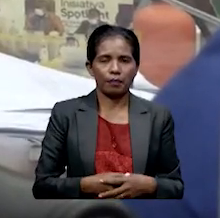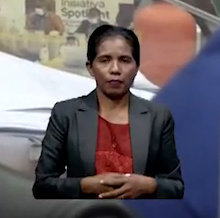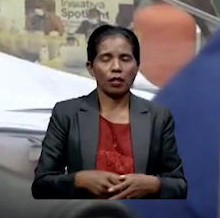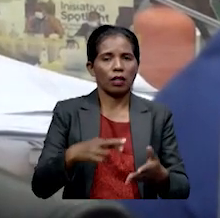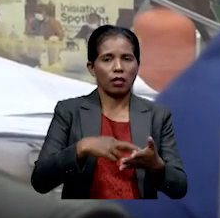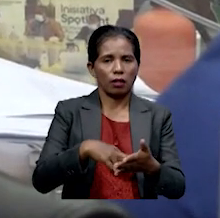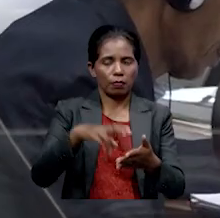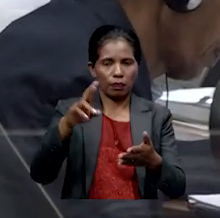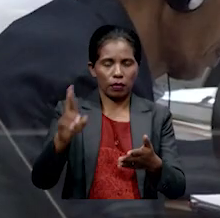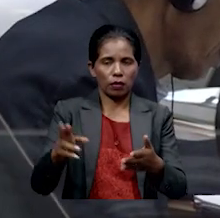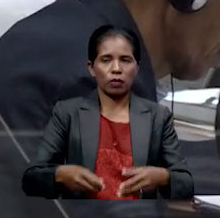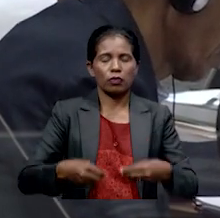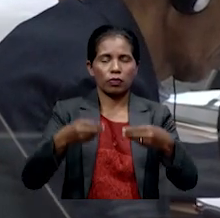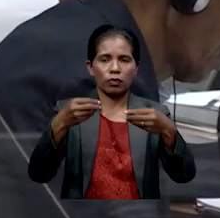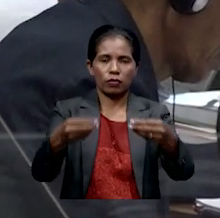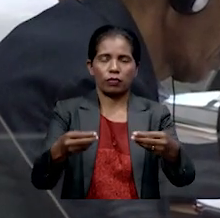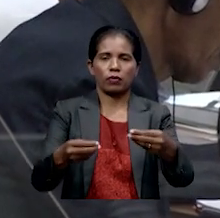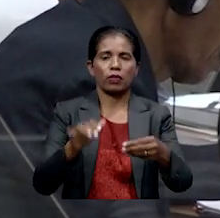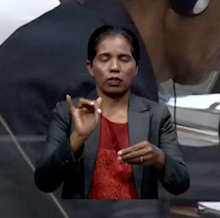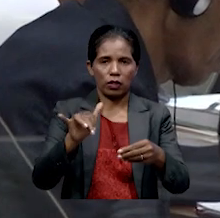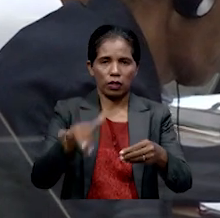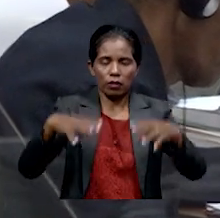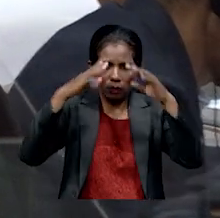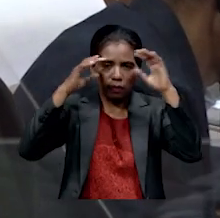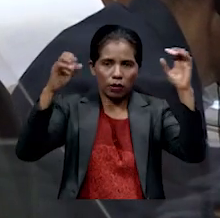aprova que for consentimento para Sua Excelência